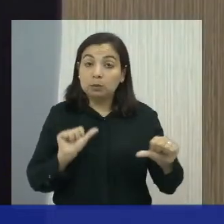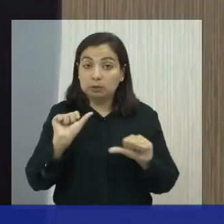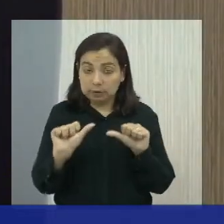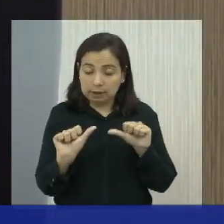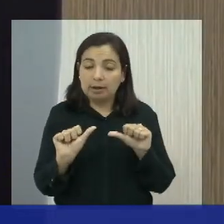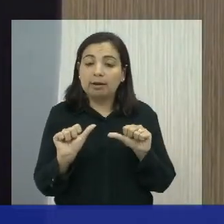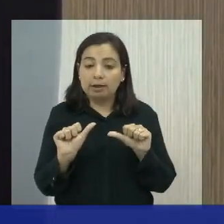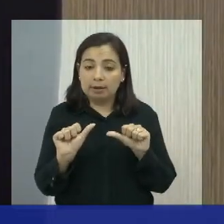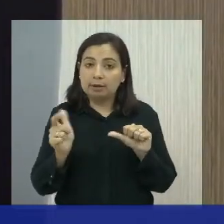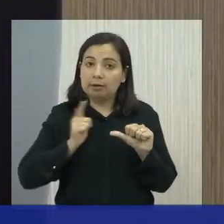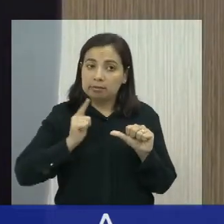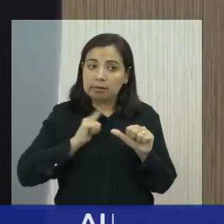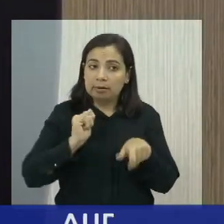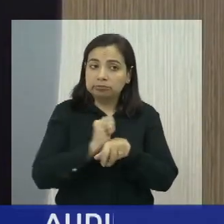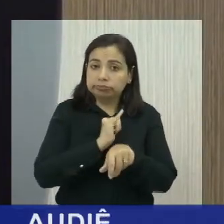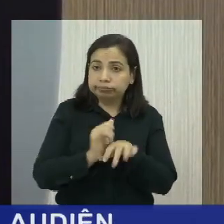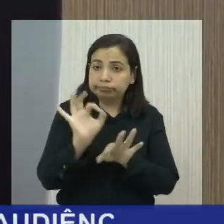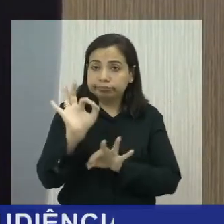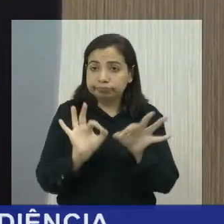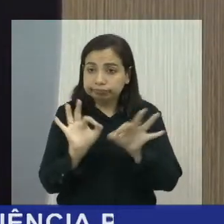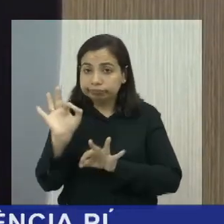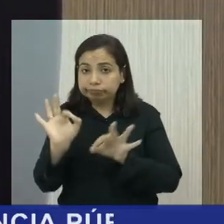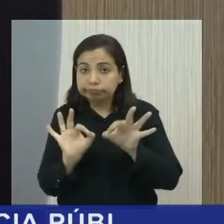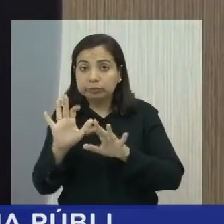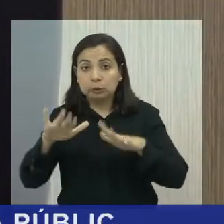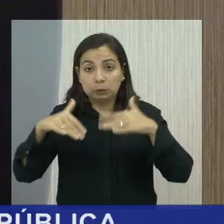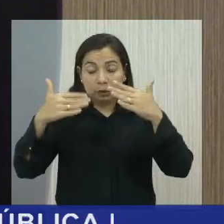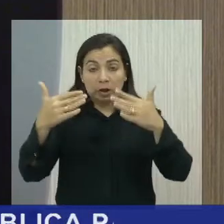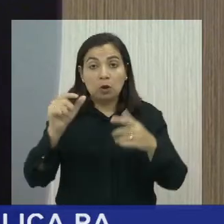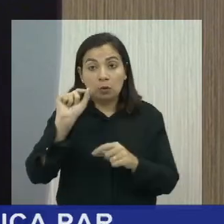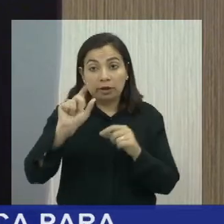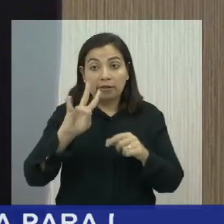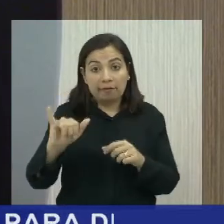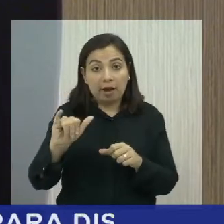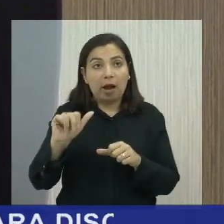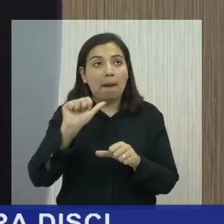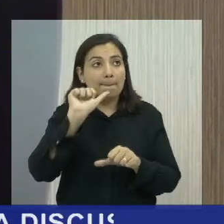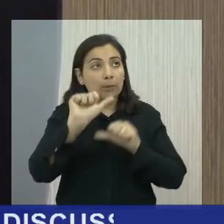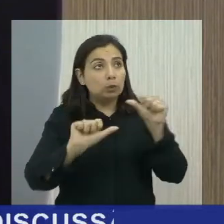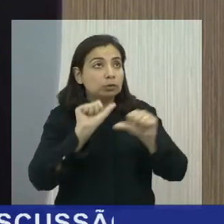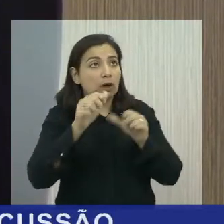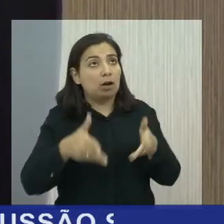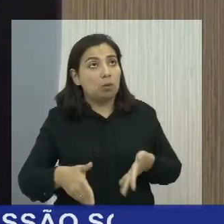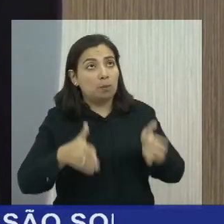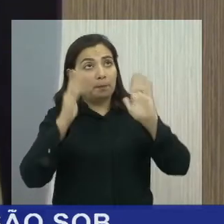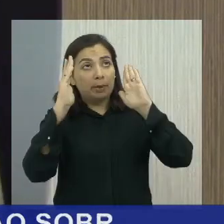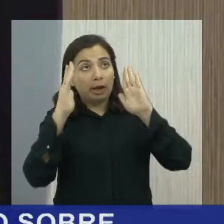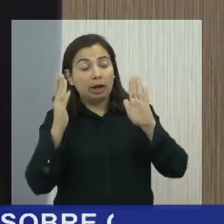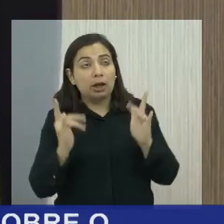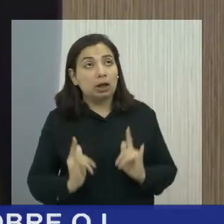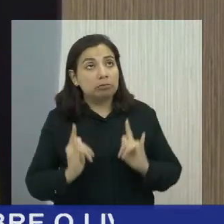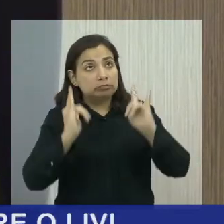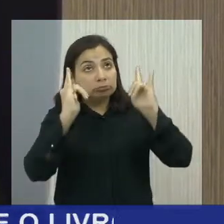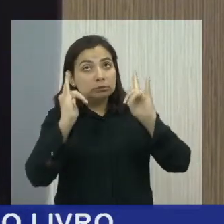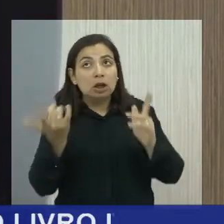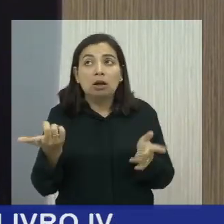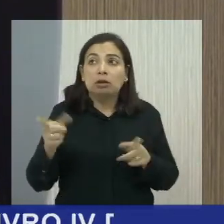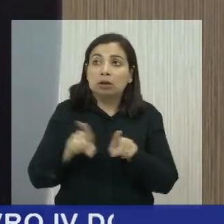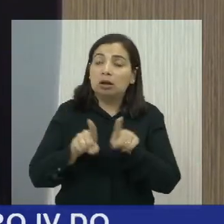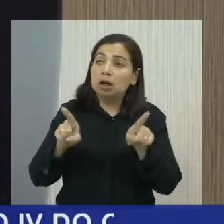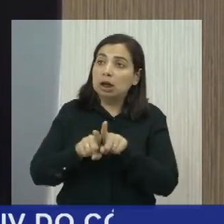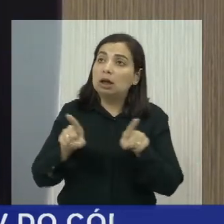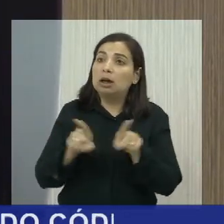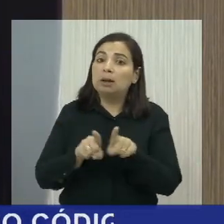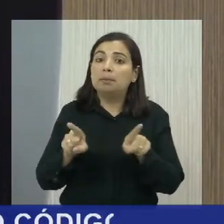ali, desenvolvimento, e que altera muitas vezes o gabarito dos prédios, altera os parâmetros, né,